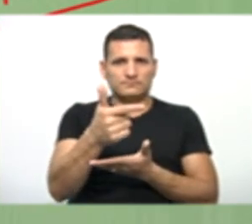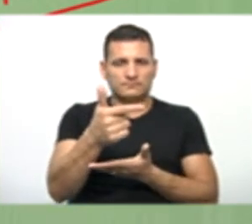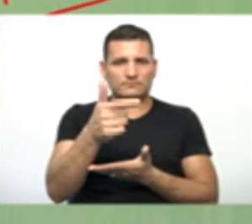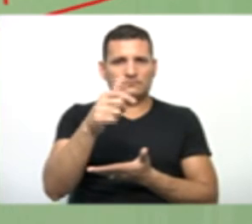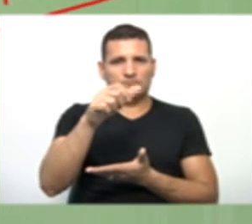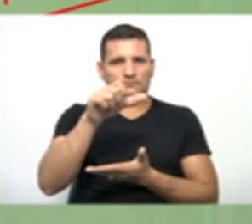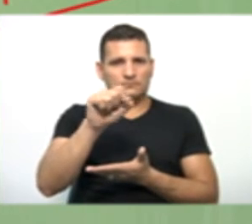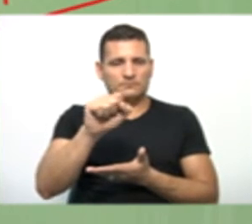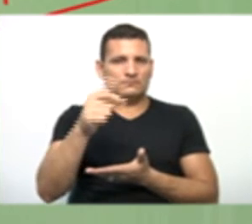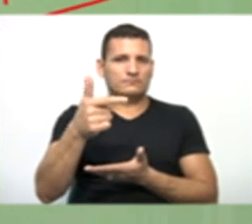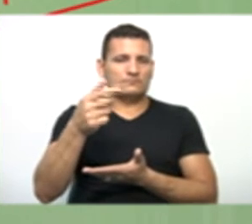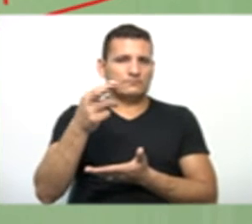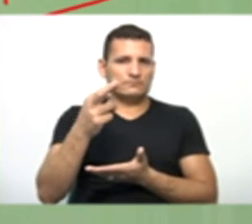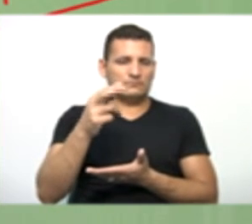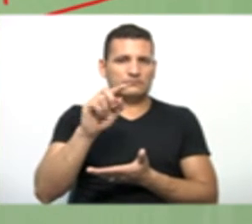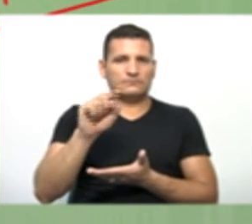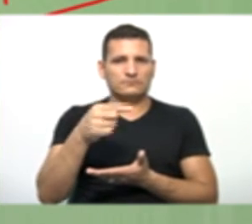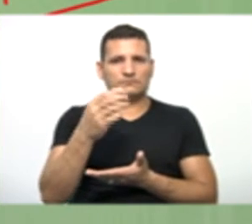282,01,